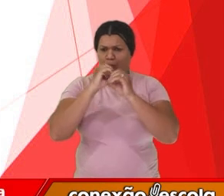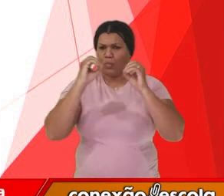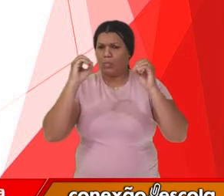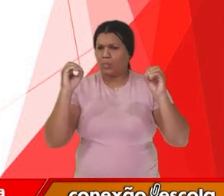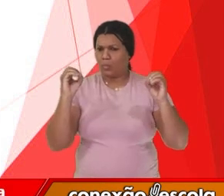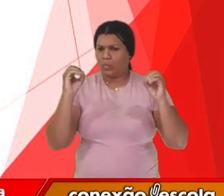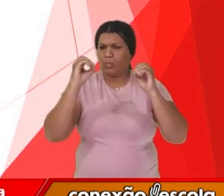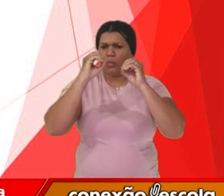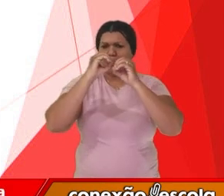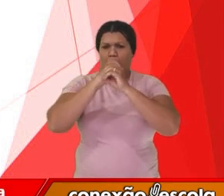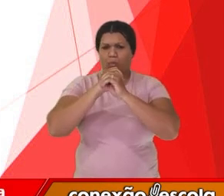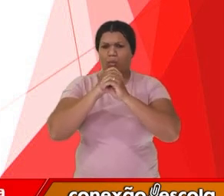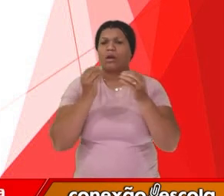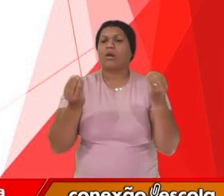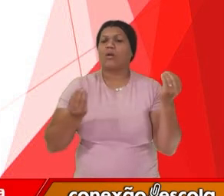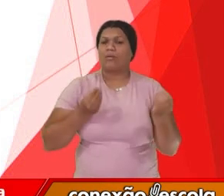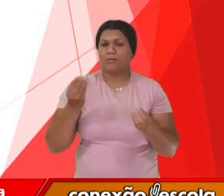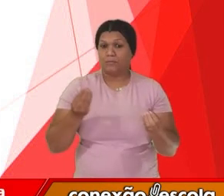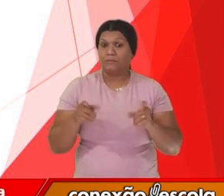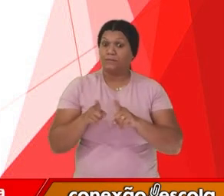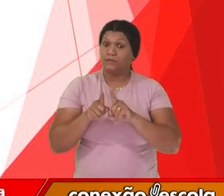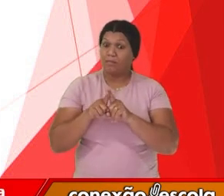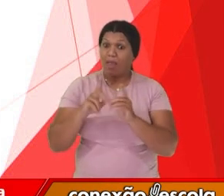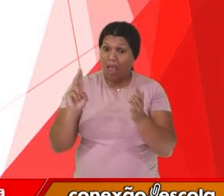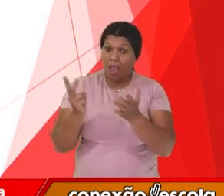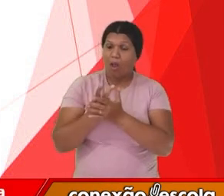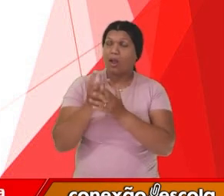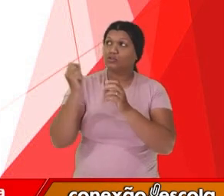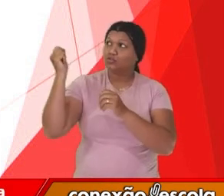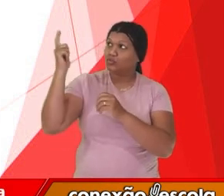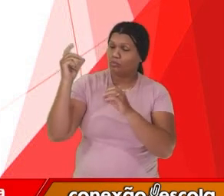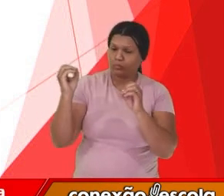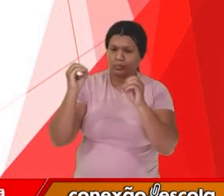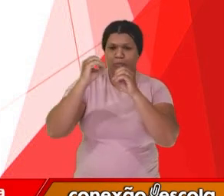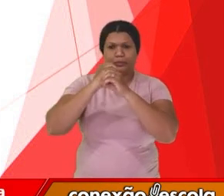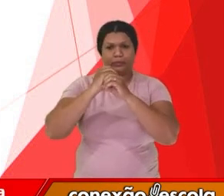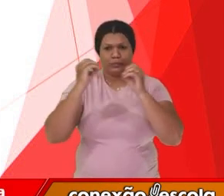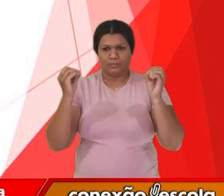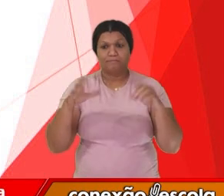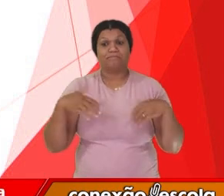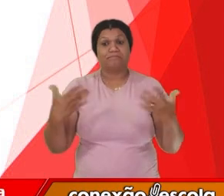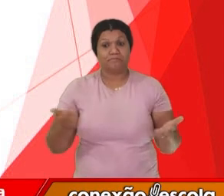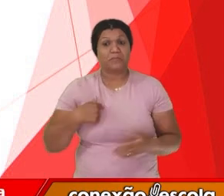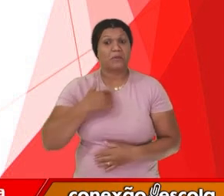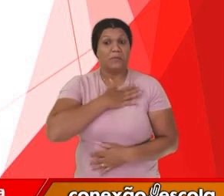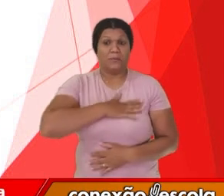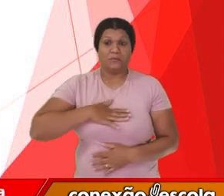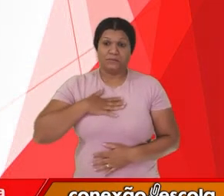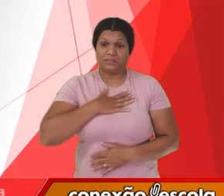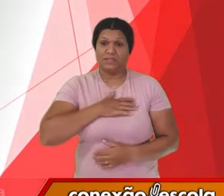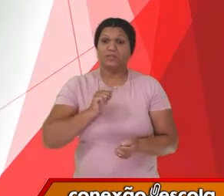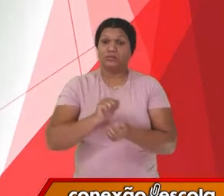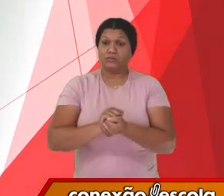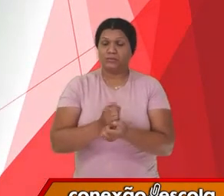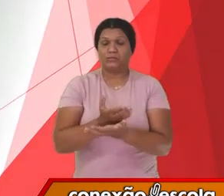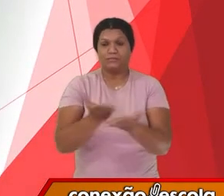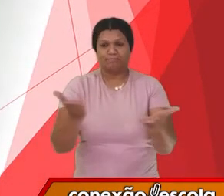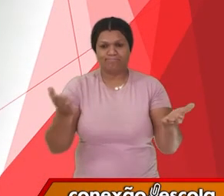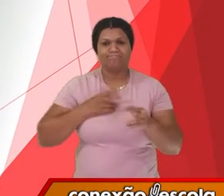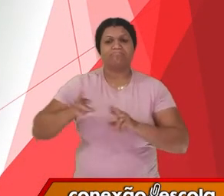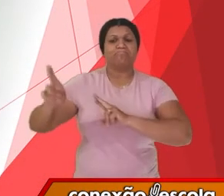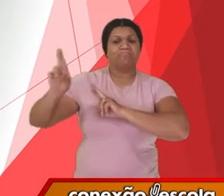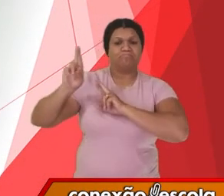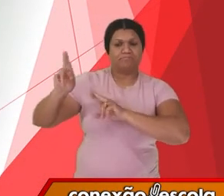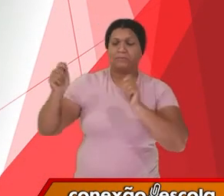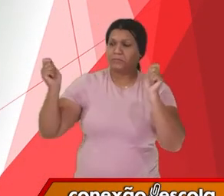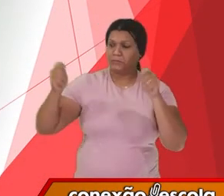solar. Então, eu gostei muito de estar aqui com você. Espero que possamos nos